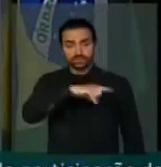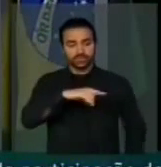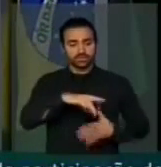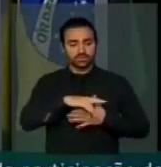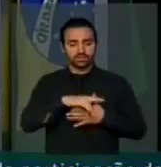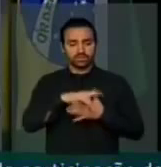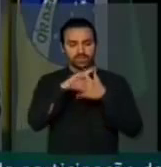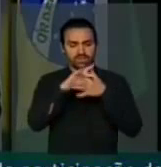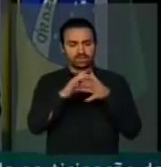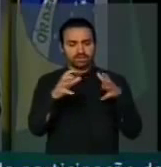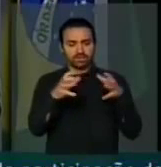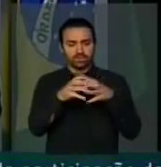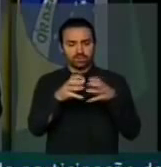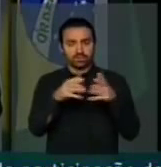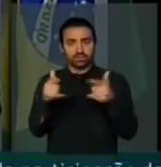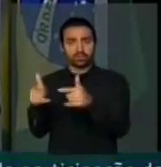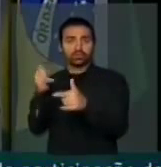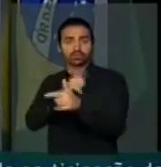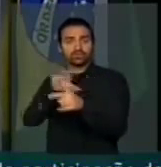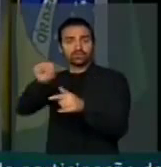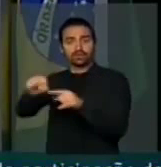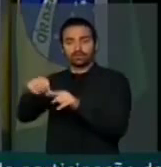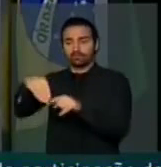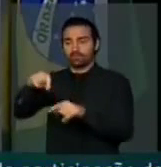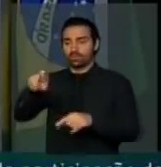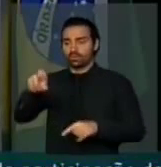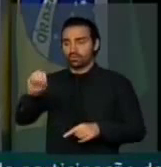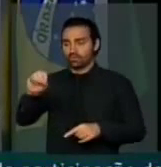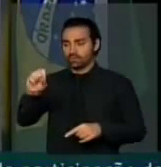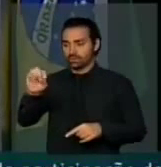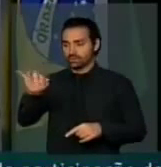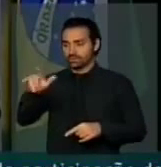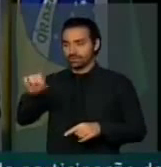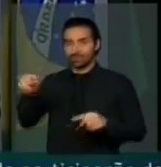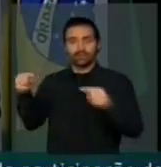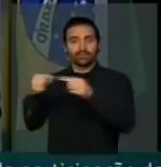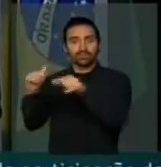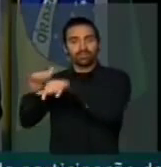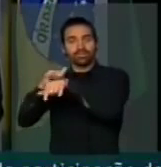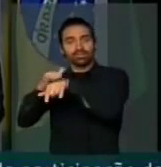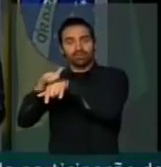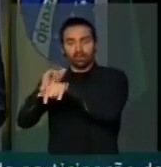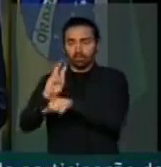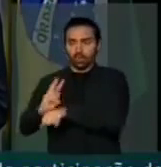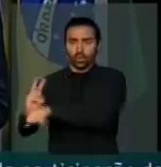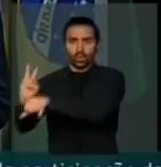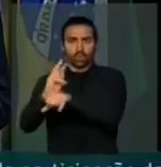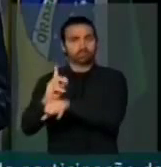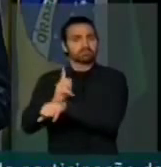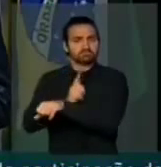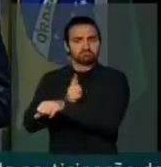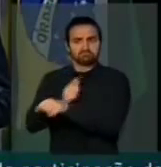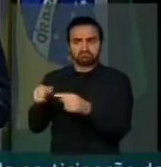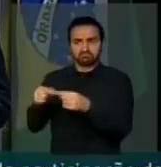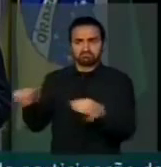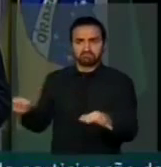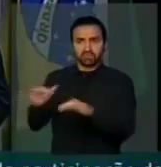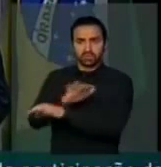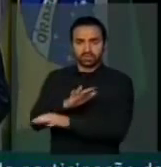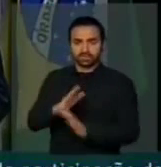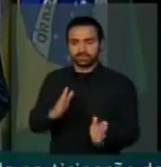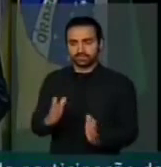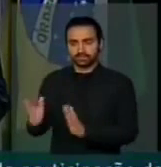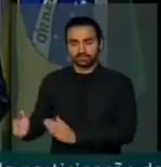aliada na conquista de Monte Castelo, posição estratégica e protegida por forte artilharia alemã, já aqui